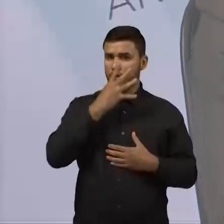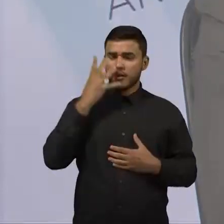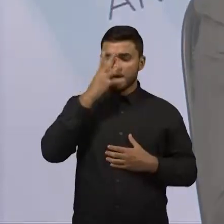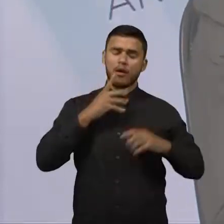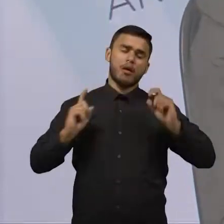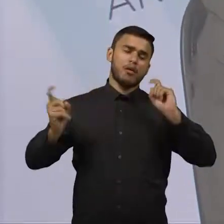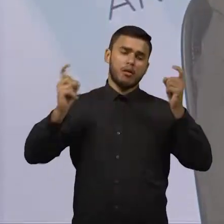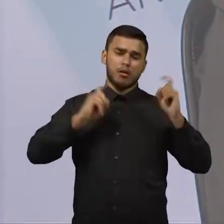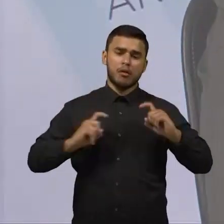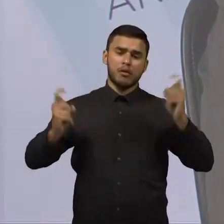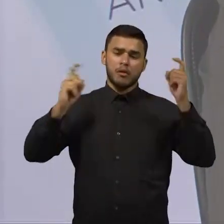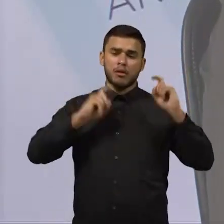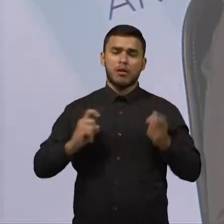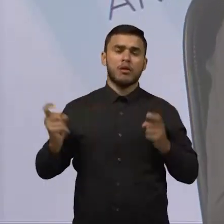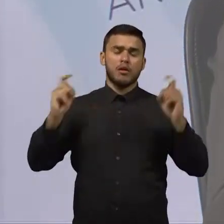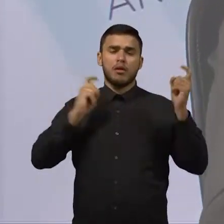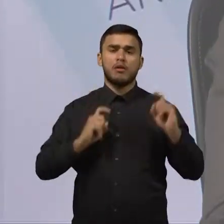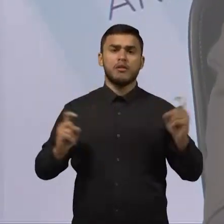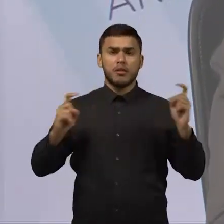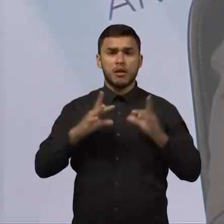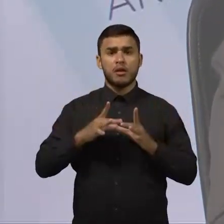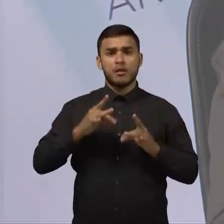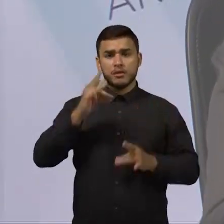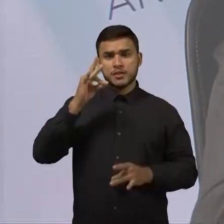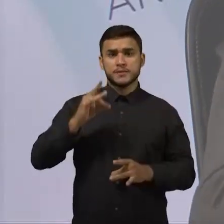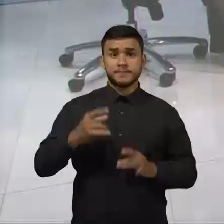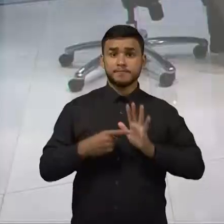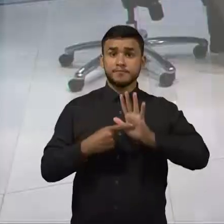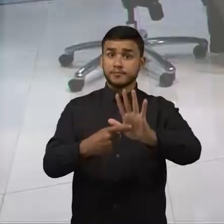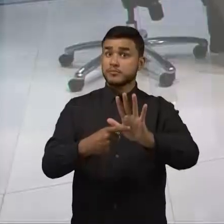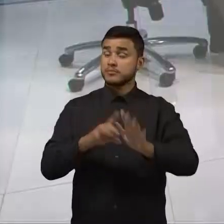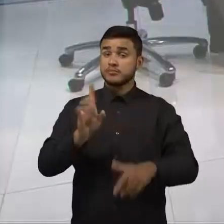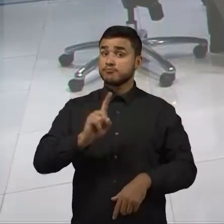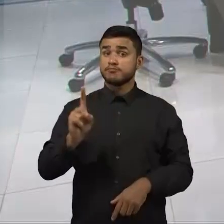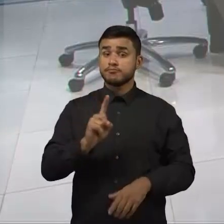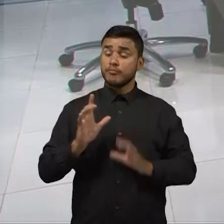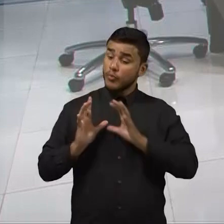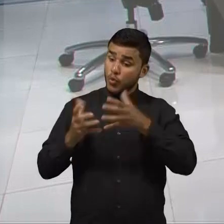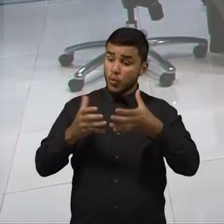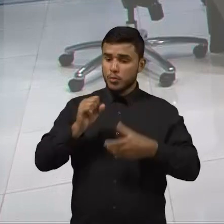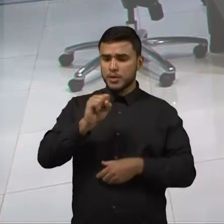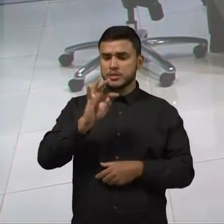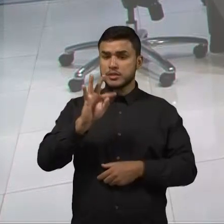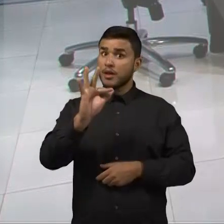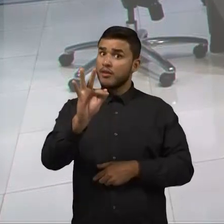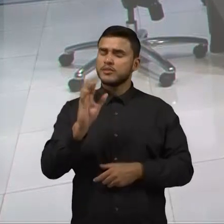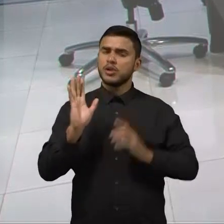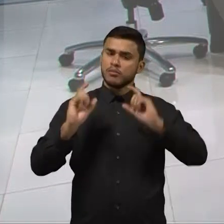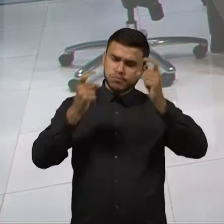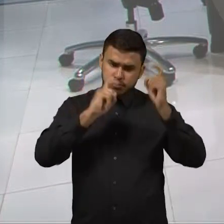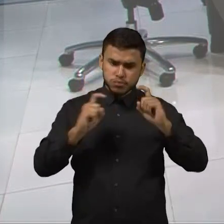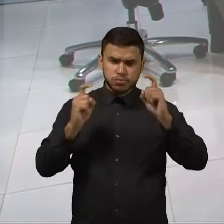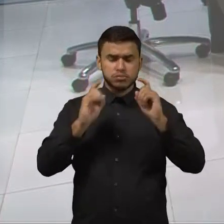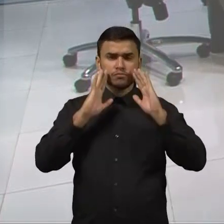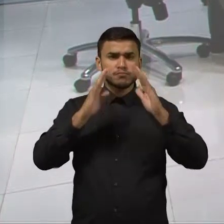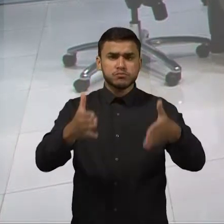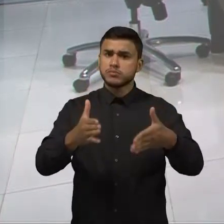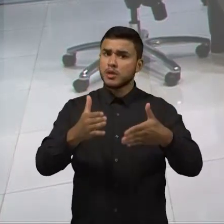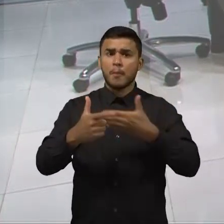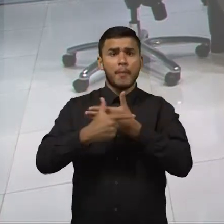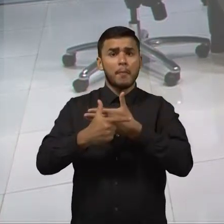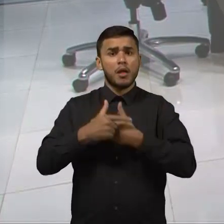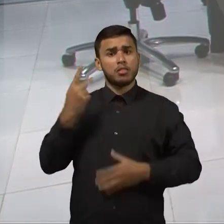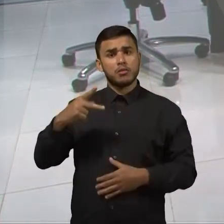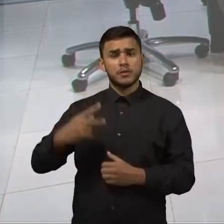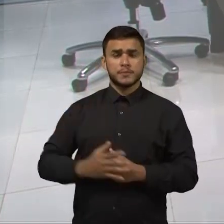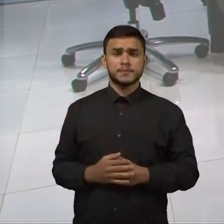se discutindo o sexo dos anjos. Foi isso. Não é isso. Foi isso que eu chamei. O Supremo fez aquilo que tinha que fazer. As razões que o ministro Fachin, que levaram o ministro Fachin a fazer isso...